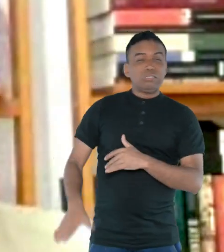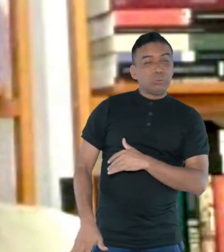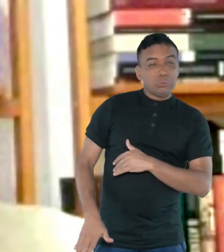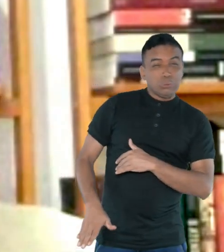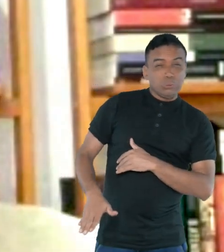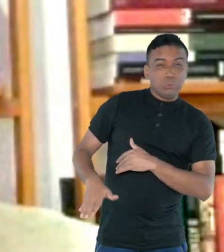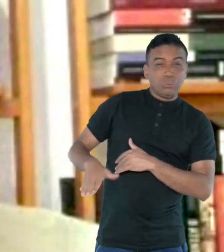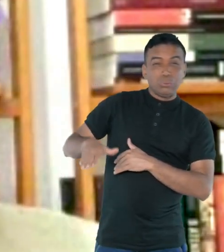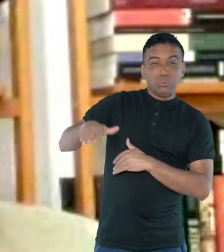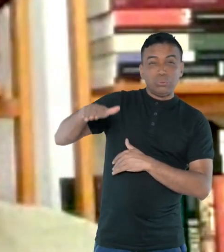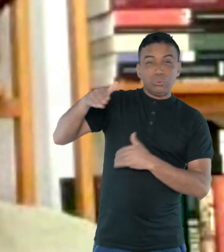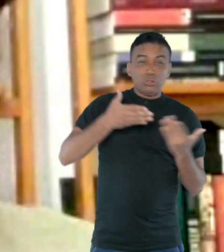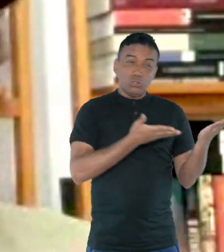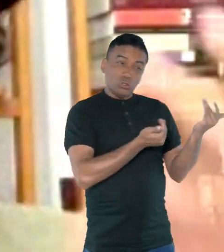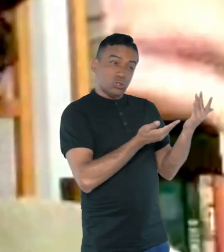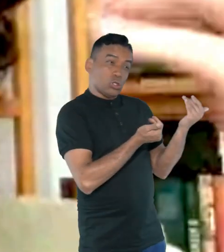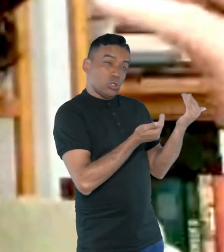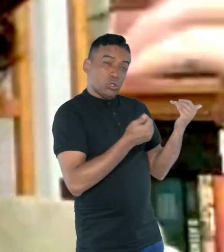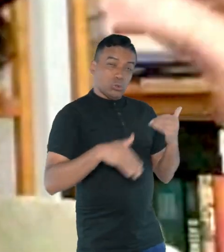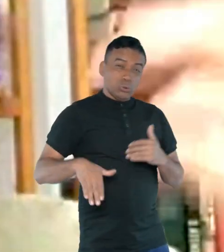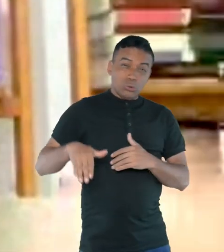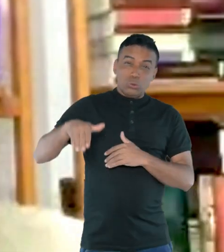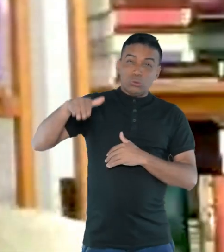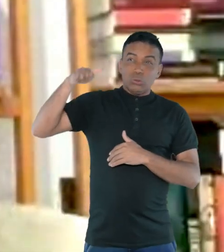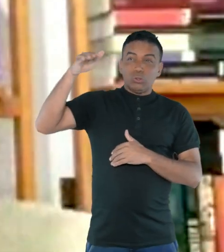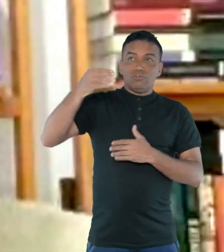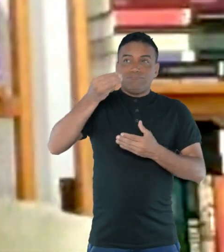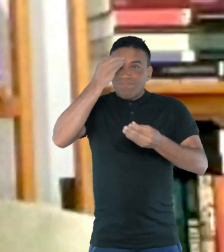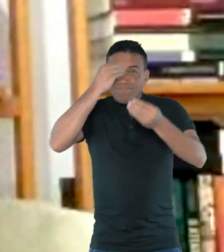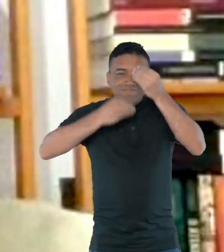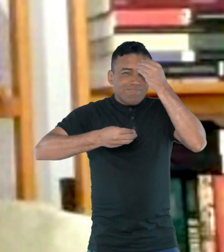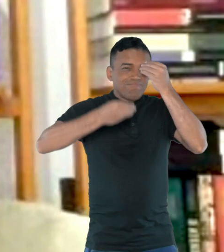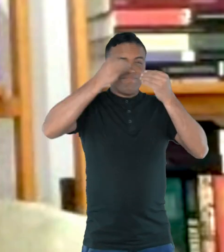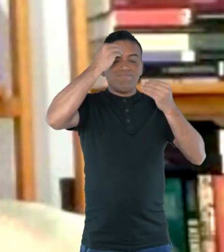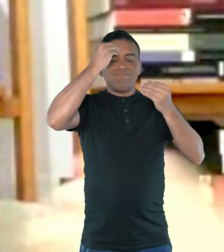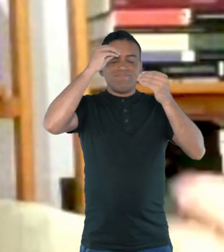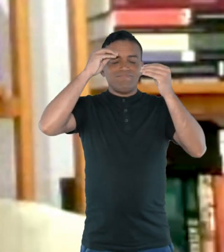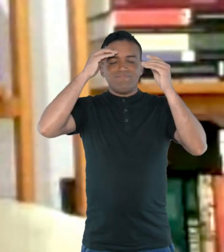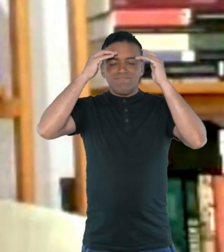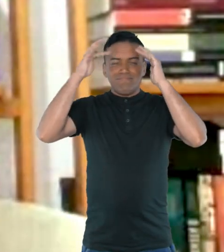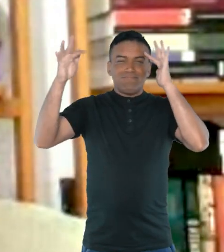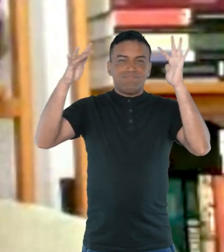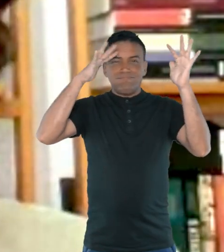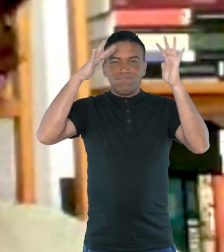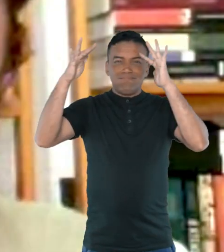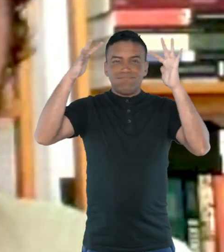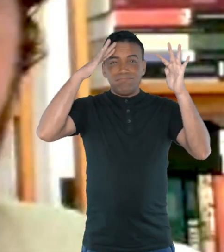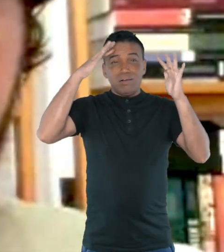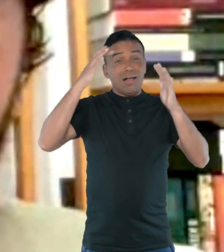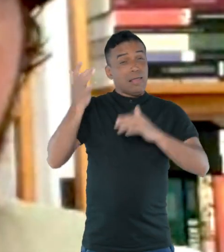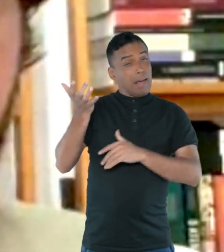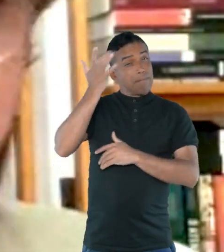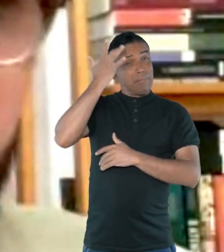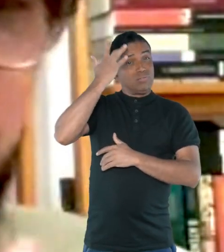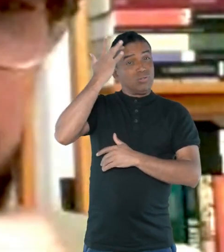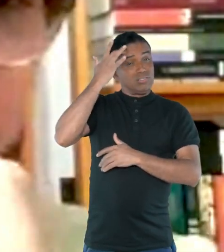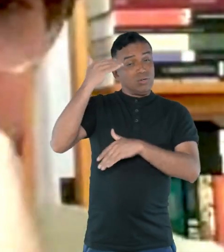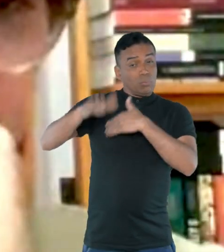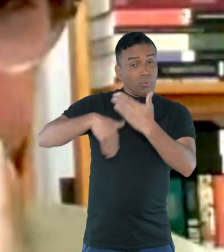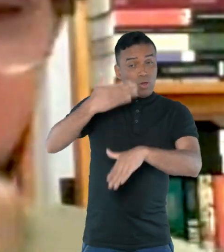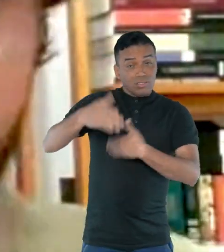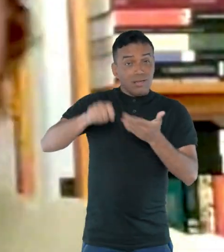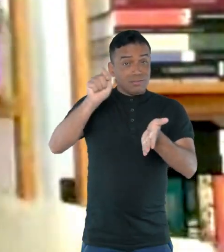desde adolescente, que foram germinando na minha mente e que amadureceram no processo da escrita do